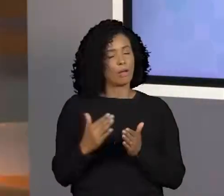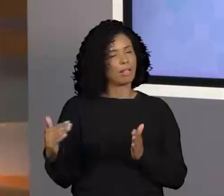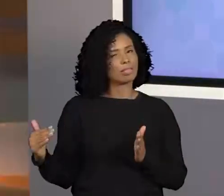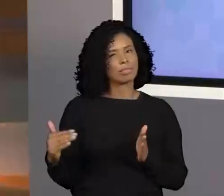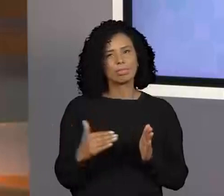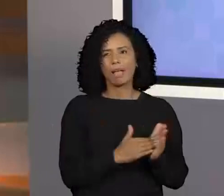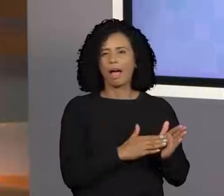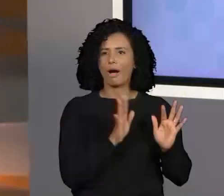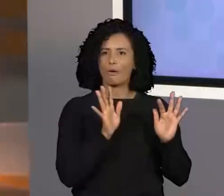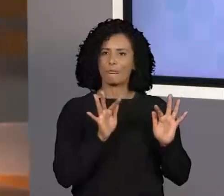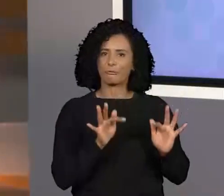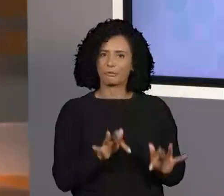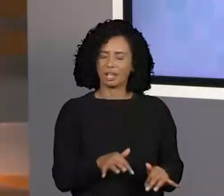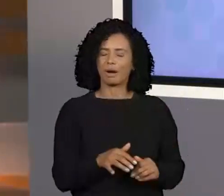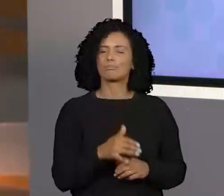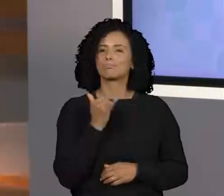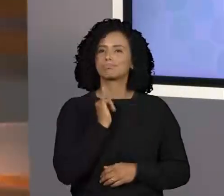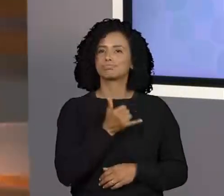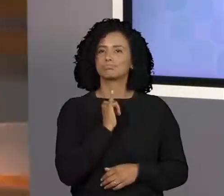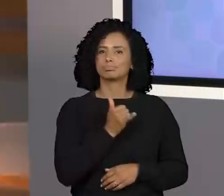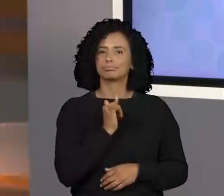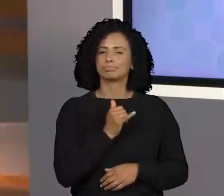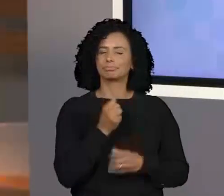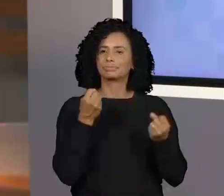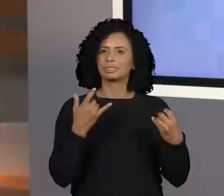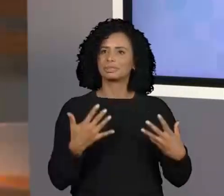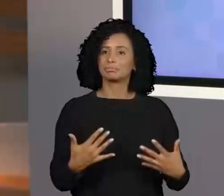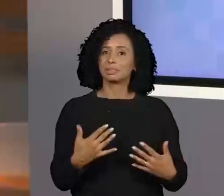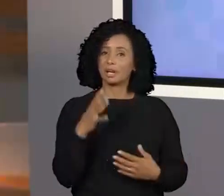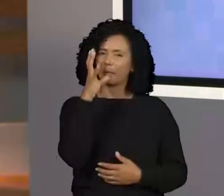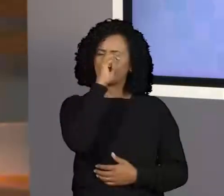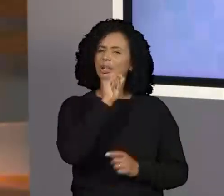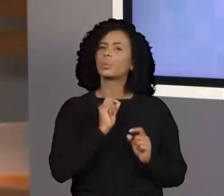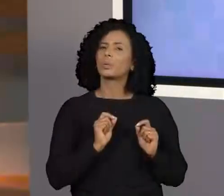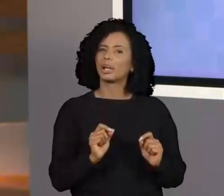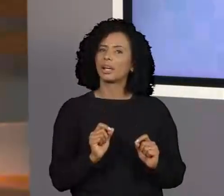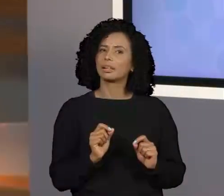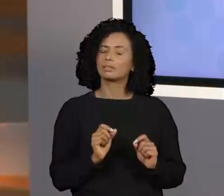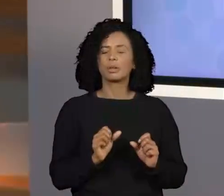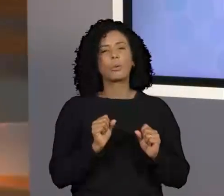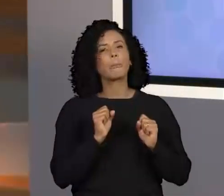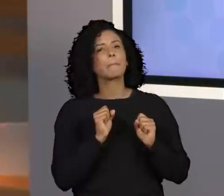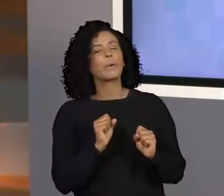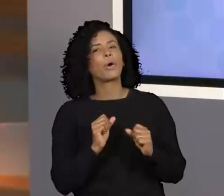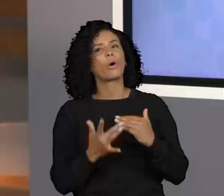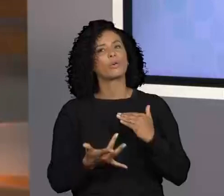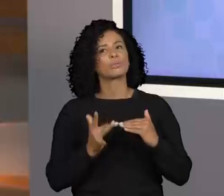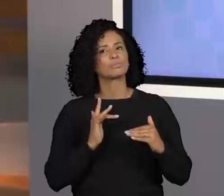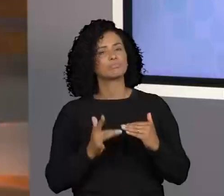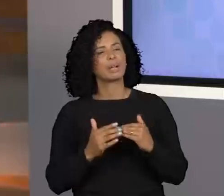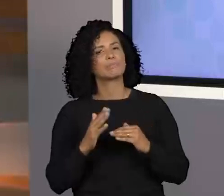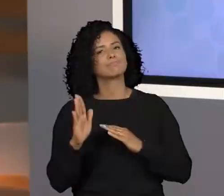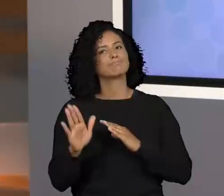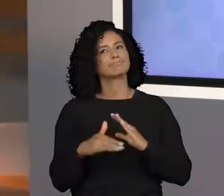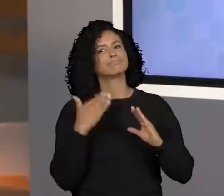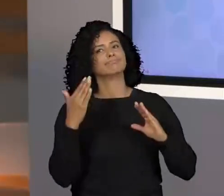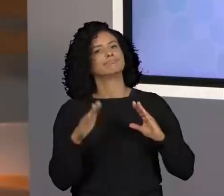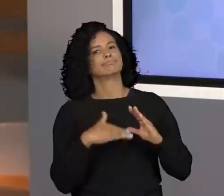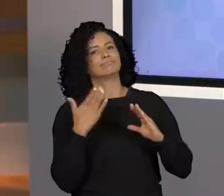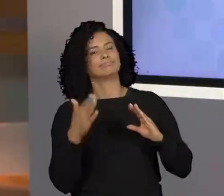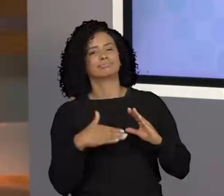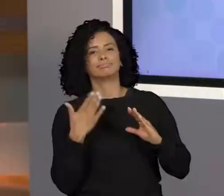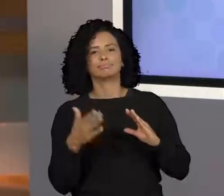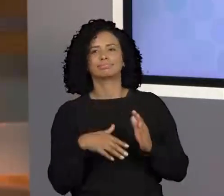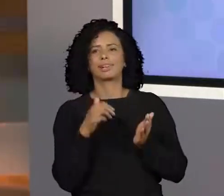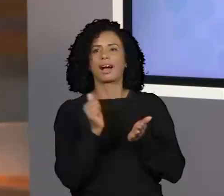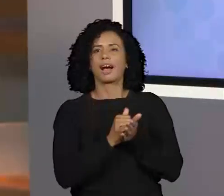histórias e conte pra gente o que você aprendeu. Então me procurem nas redes sociais, @sebanunes. Eu vou amar descobrir um pouco mais a